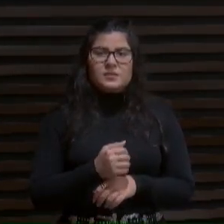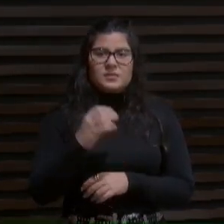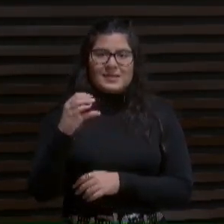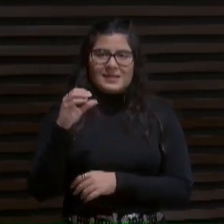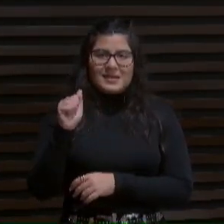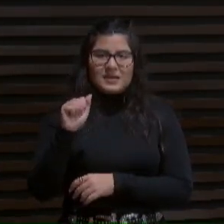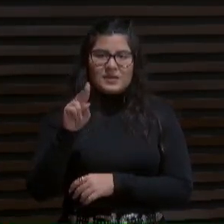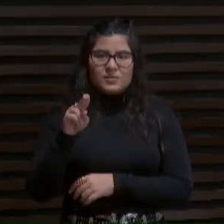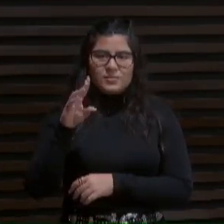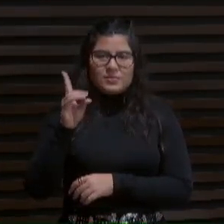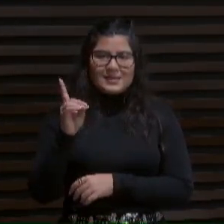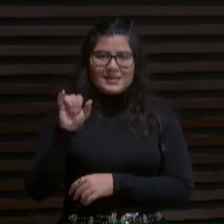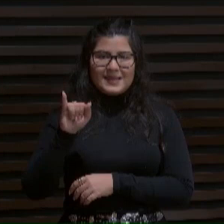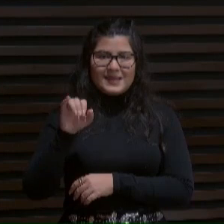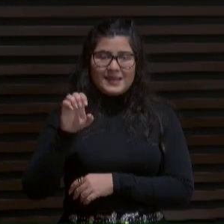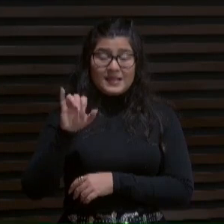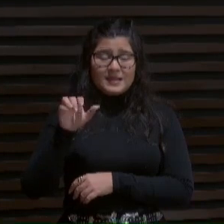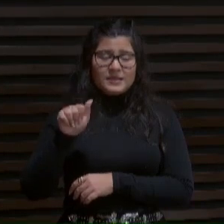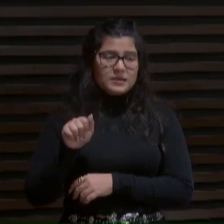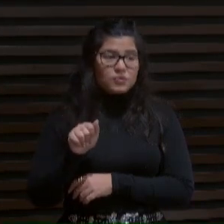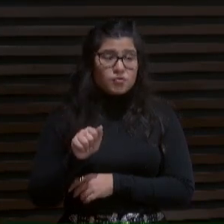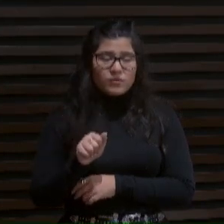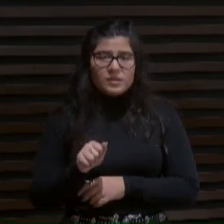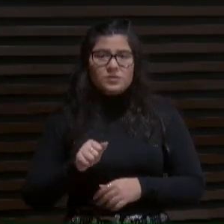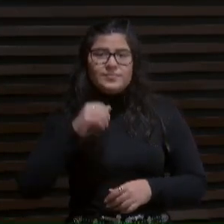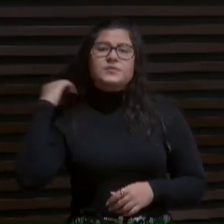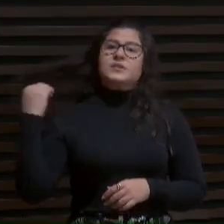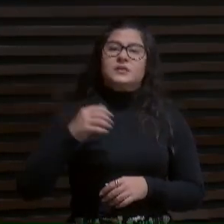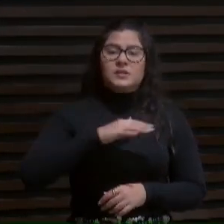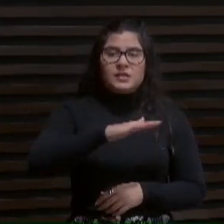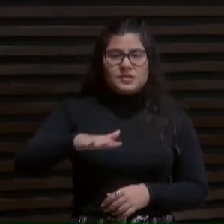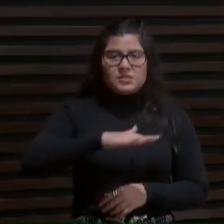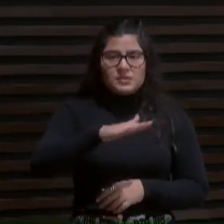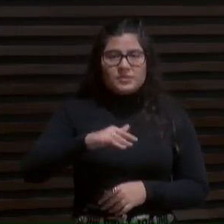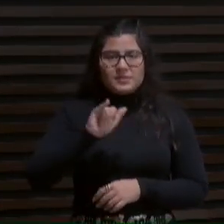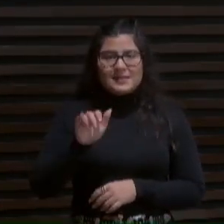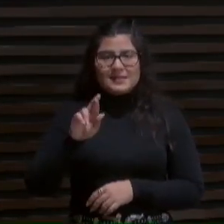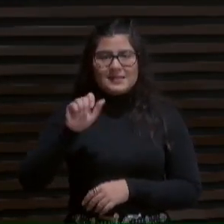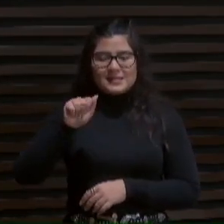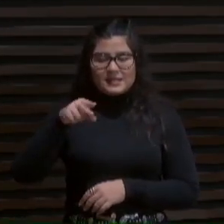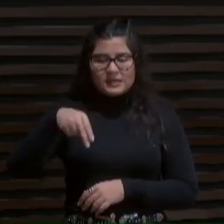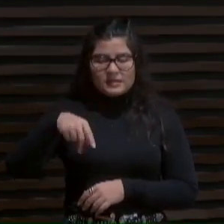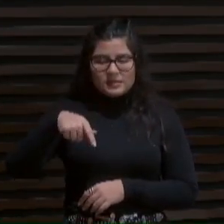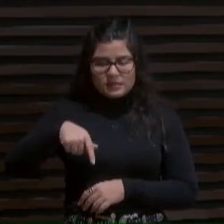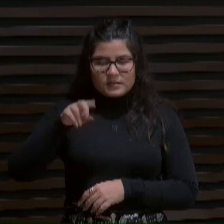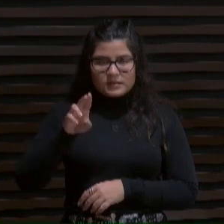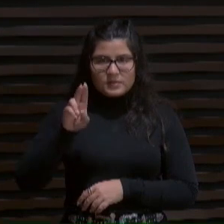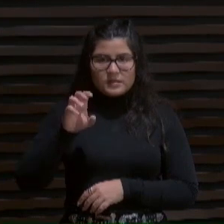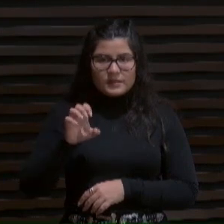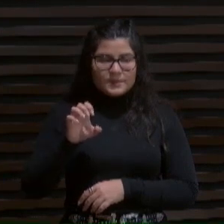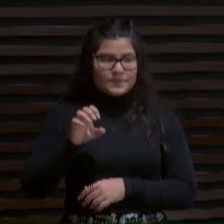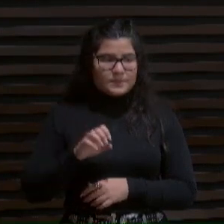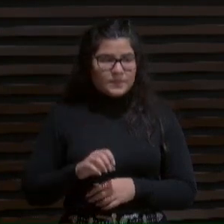era da região da Babilônia, ele era de onde hoje seria o Iraque, ele era um iraquiano. O que ele estava fazendo ali? A